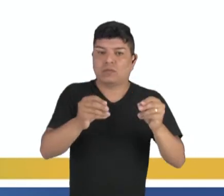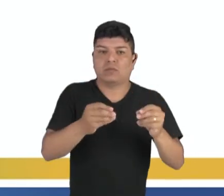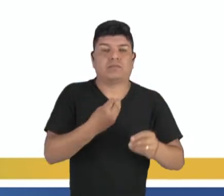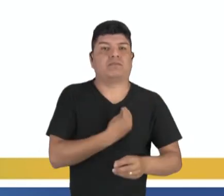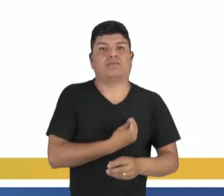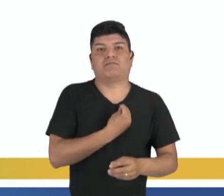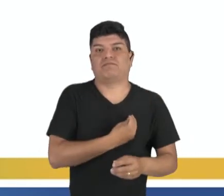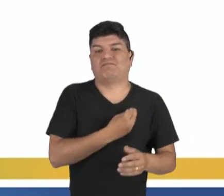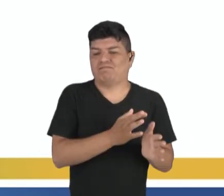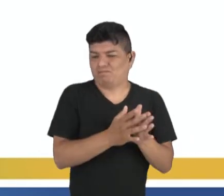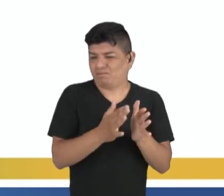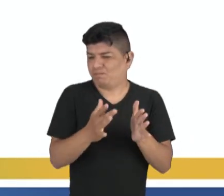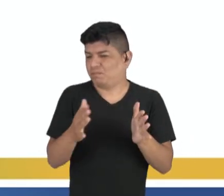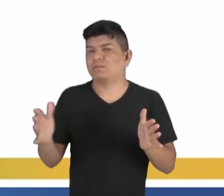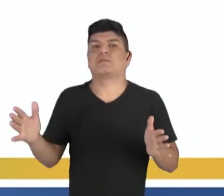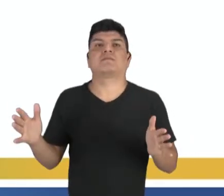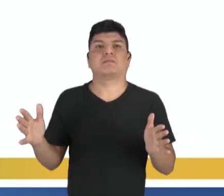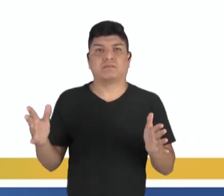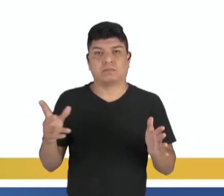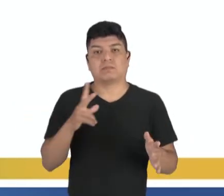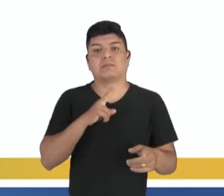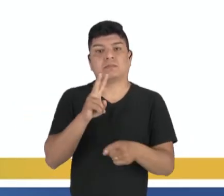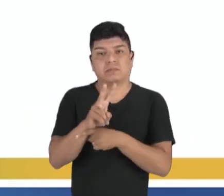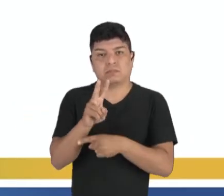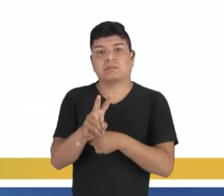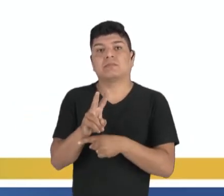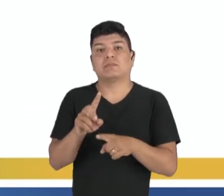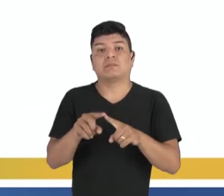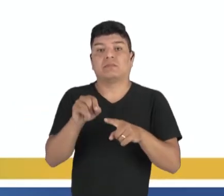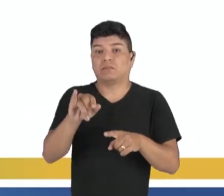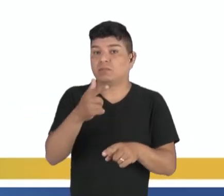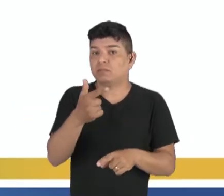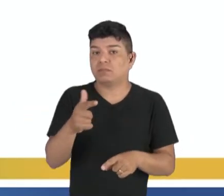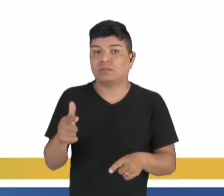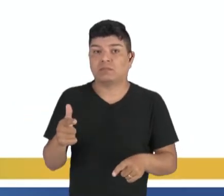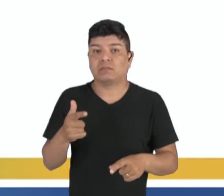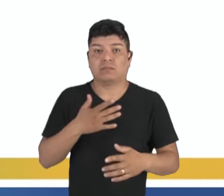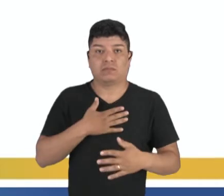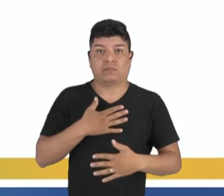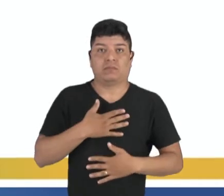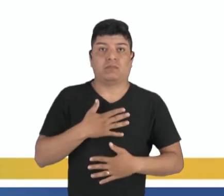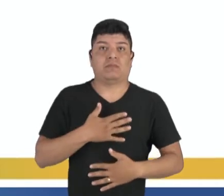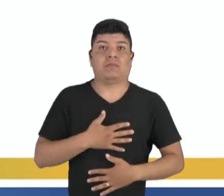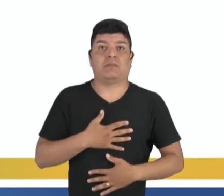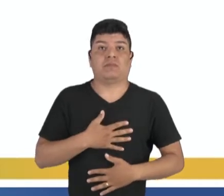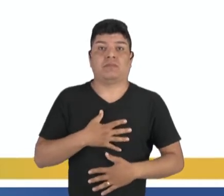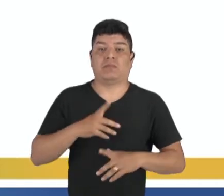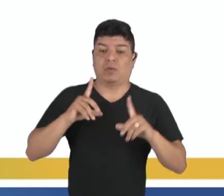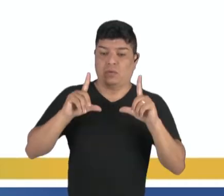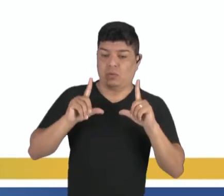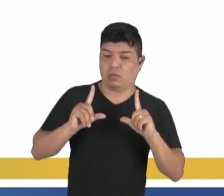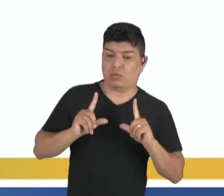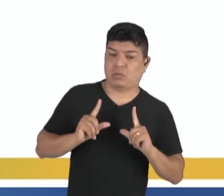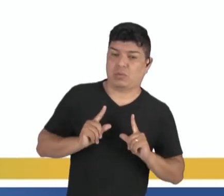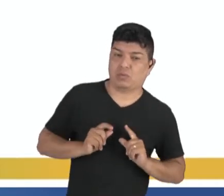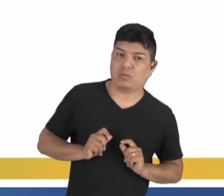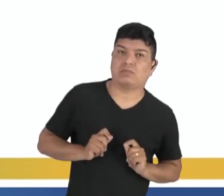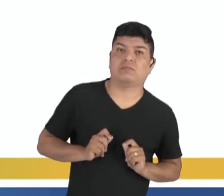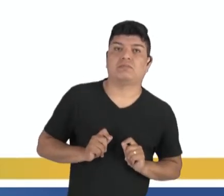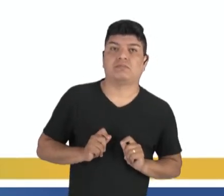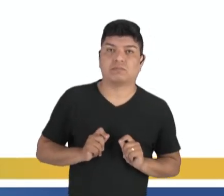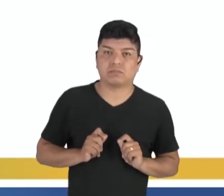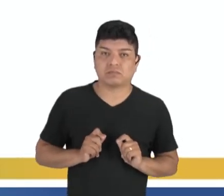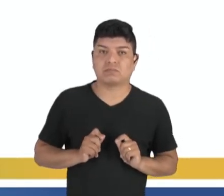Não tem cura, mas tem tratamento. E se esse tratamento não for feito, seu sistema imunológico ele vai cada vez mais sendo